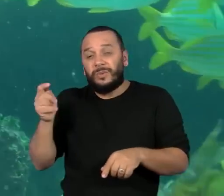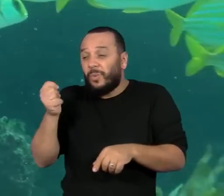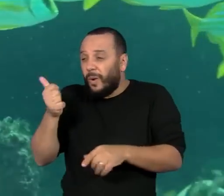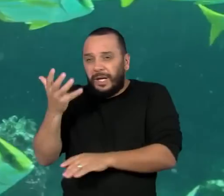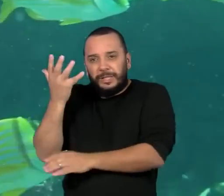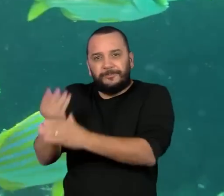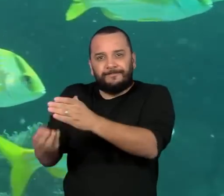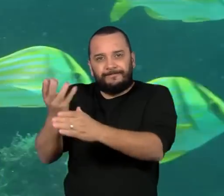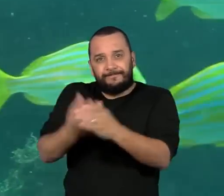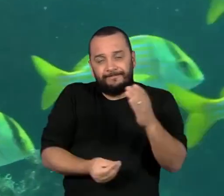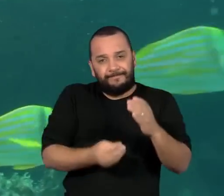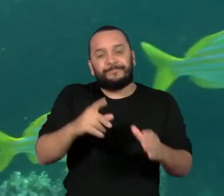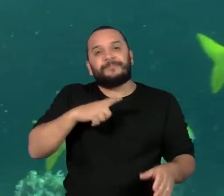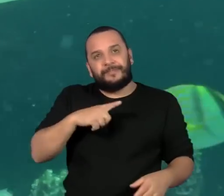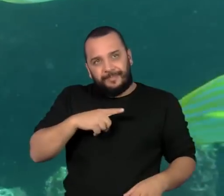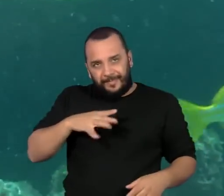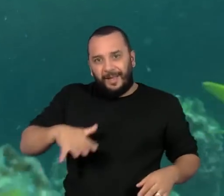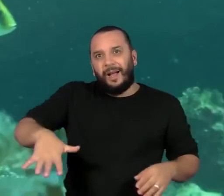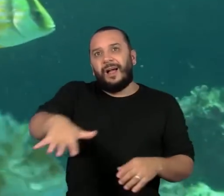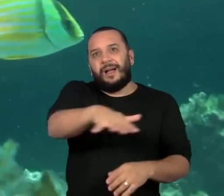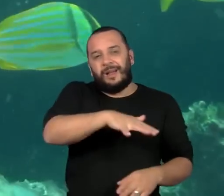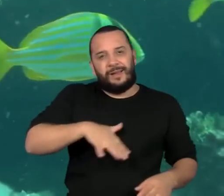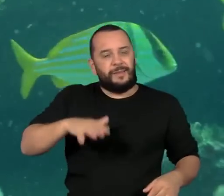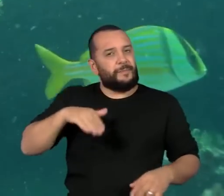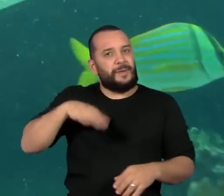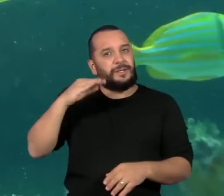áreas de maior importância de preservação.